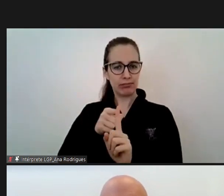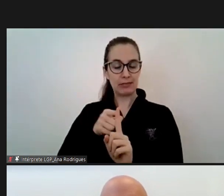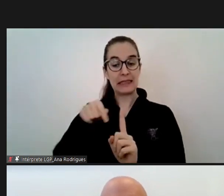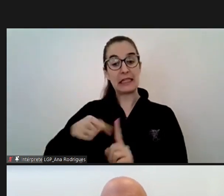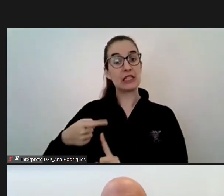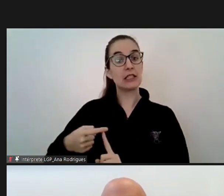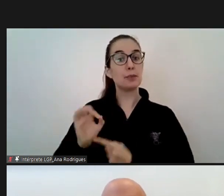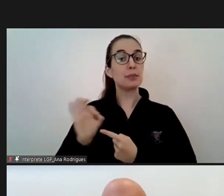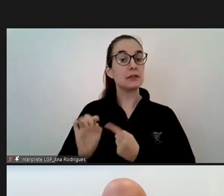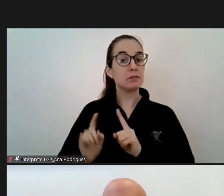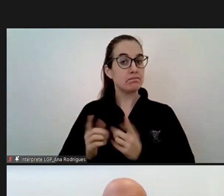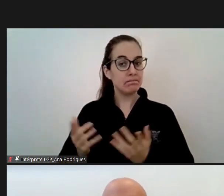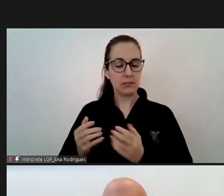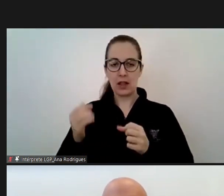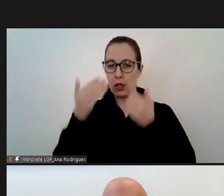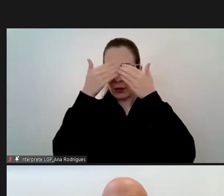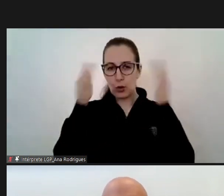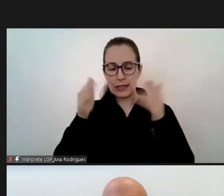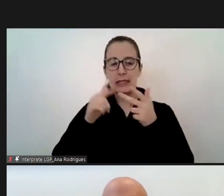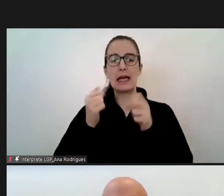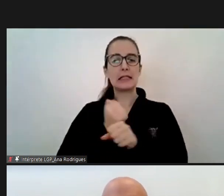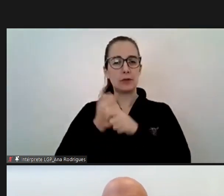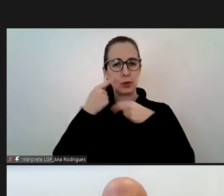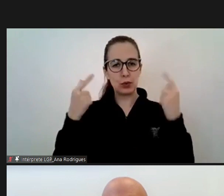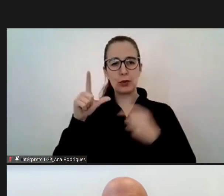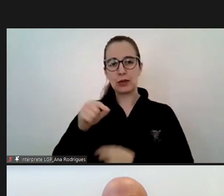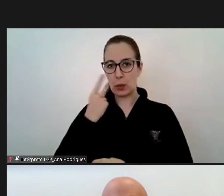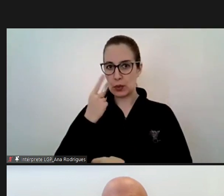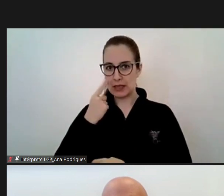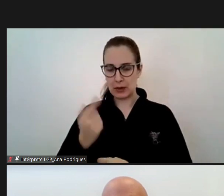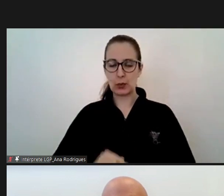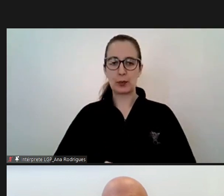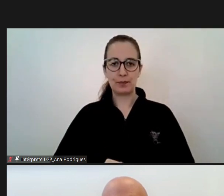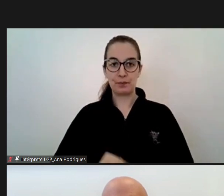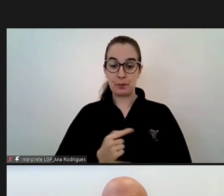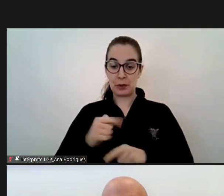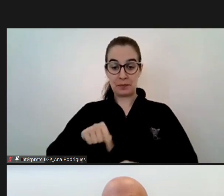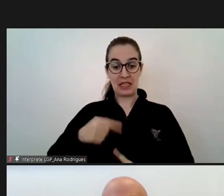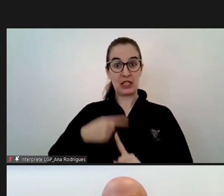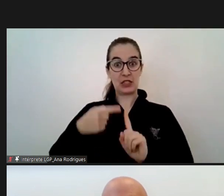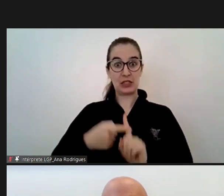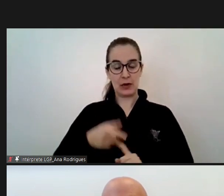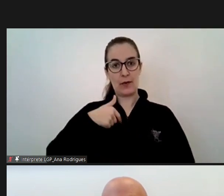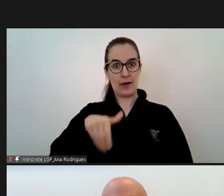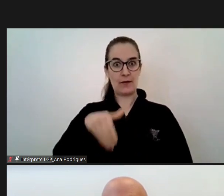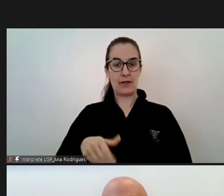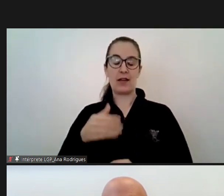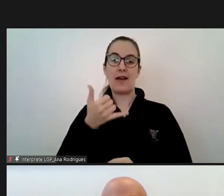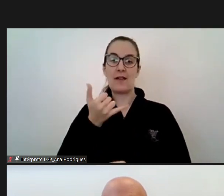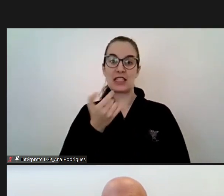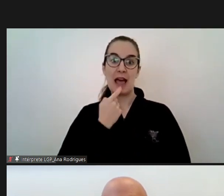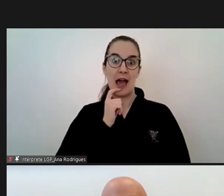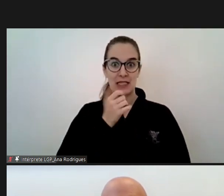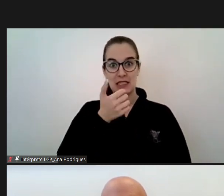será Democracia, Serviço Público e Conhecimento. O facto de celebrarmos este ano os 50 anos do 25 de Abril, por um lado, e